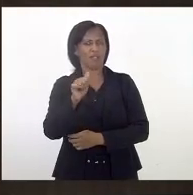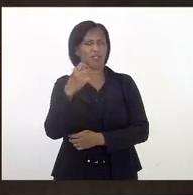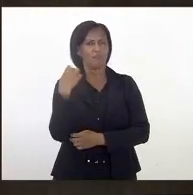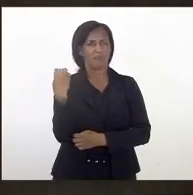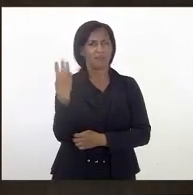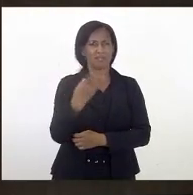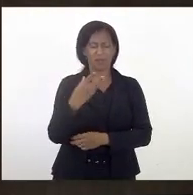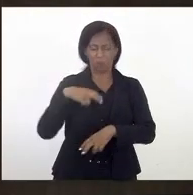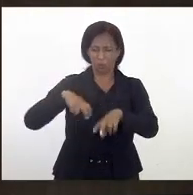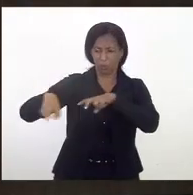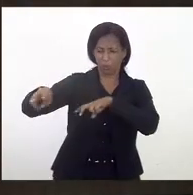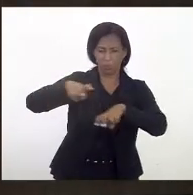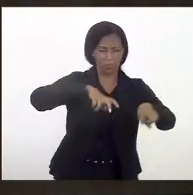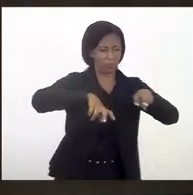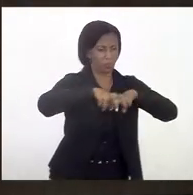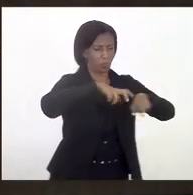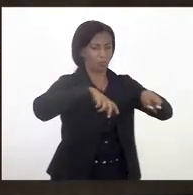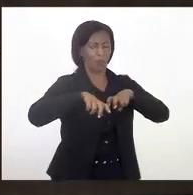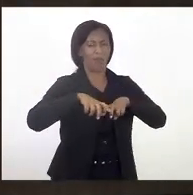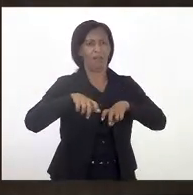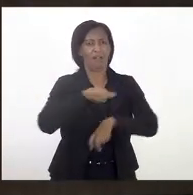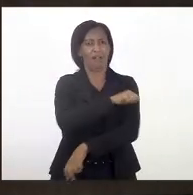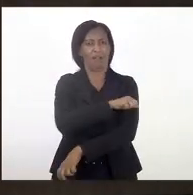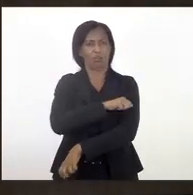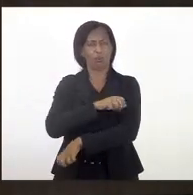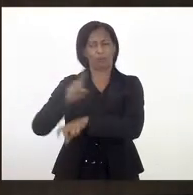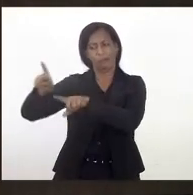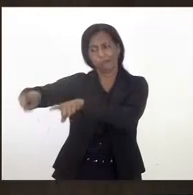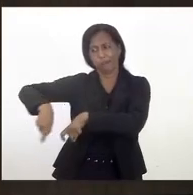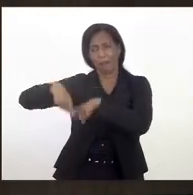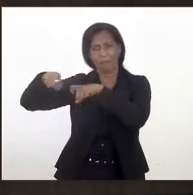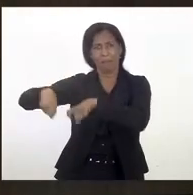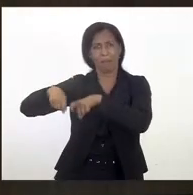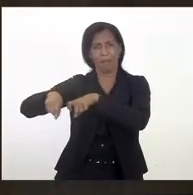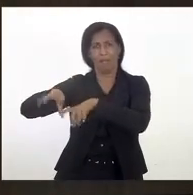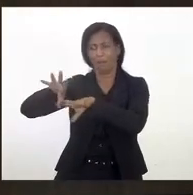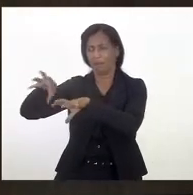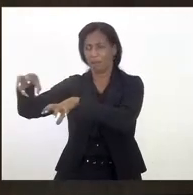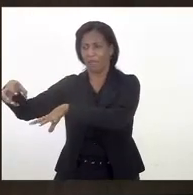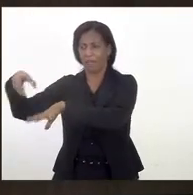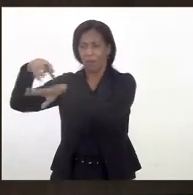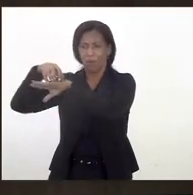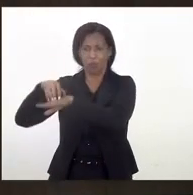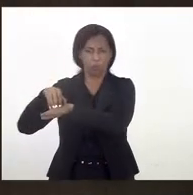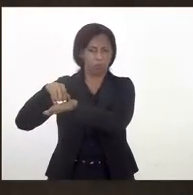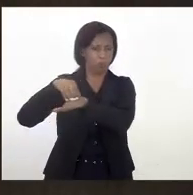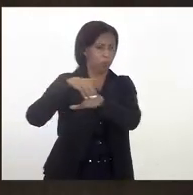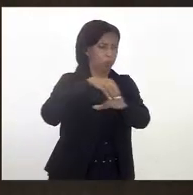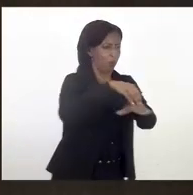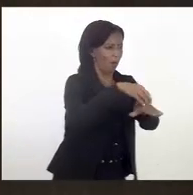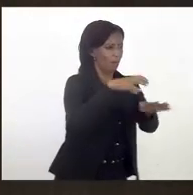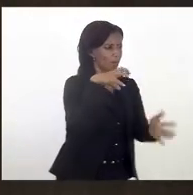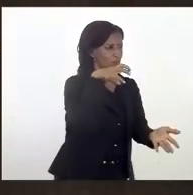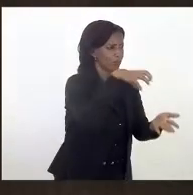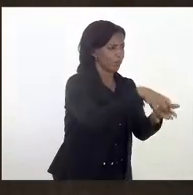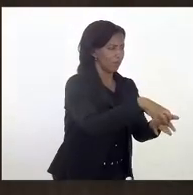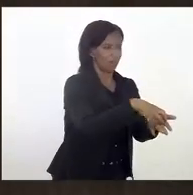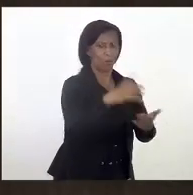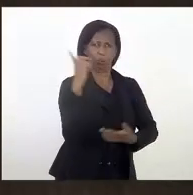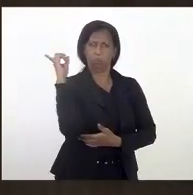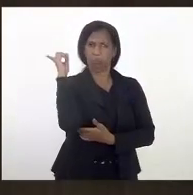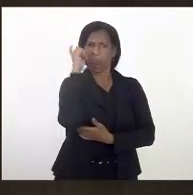rota atendendo os alunos da zona rural trazendo para o centro e o transtorno que tem